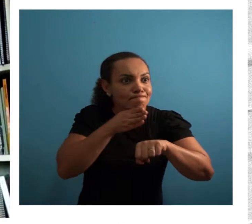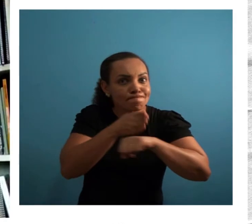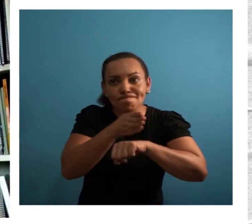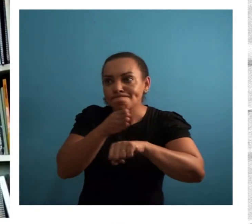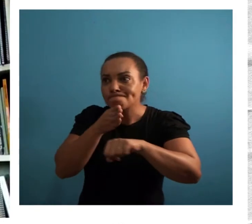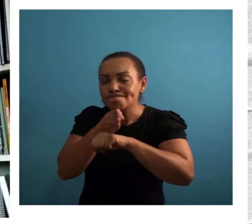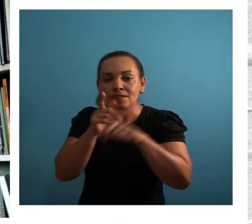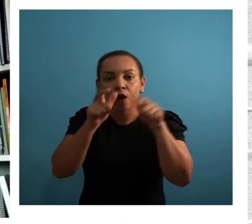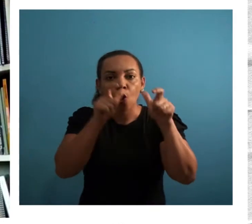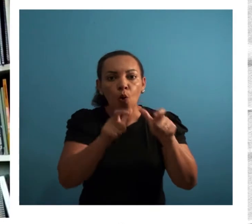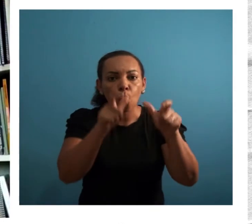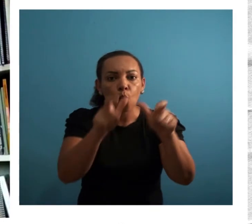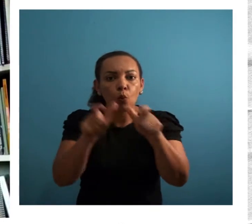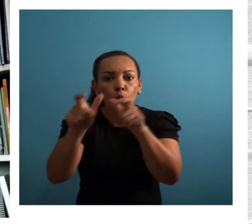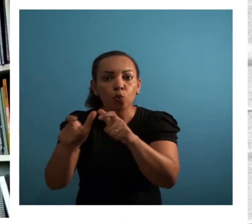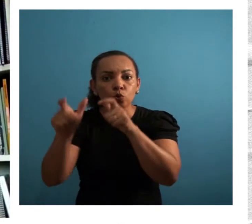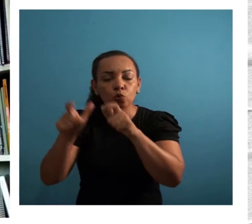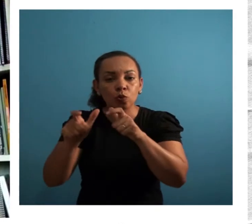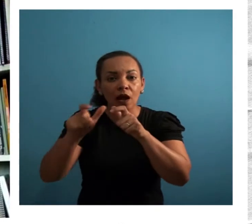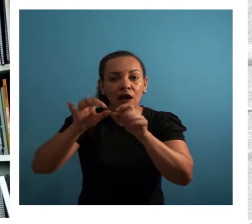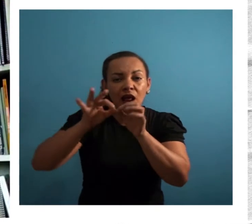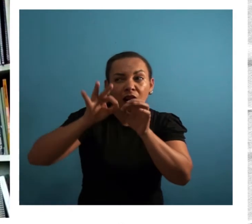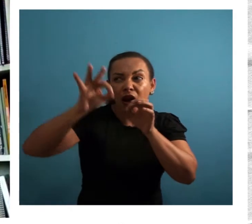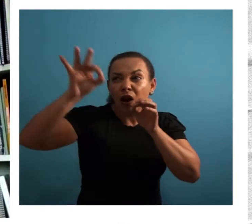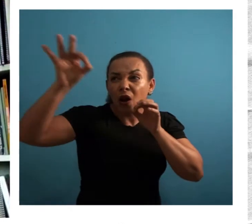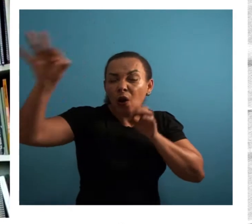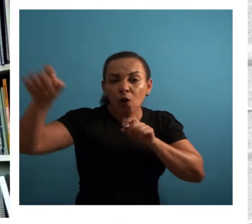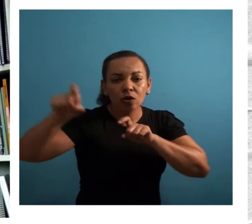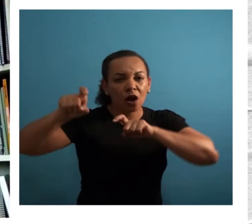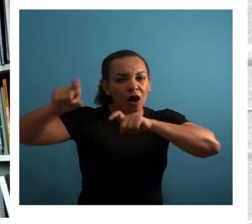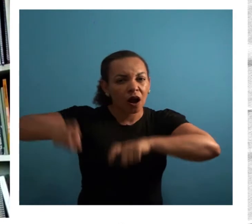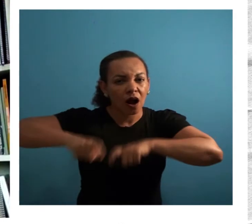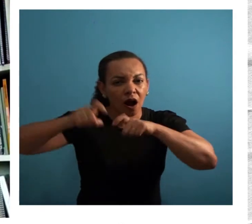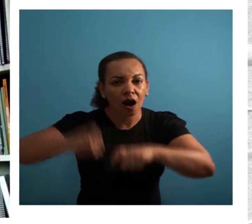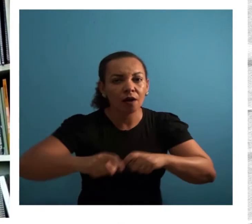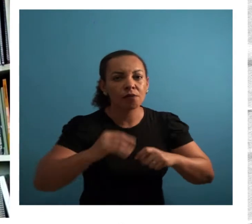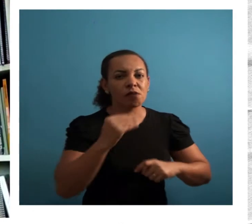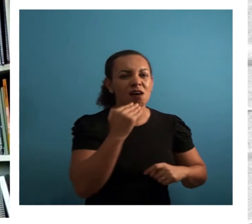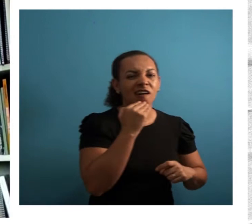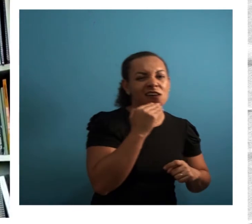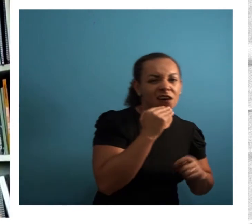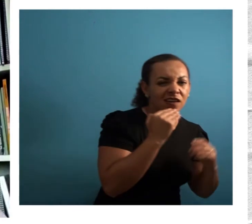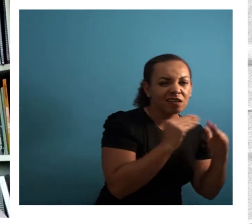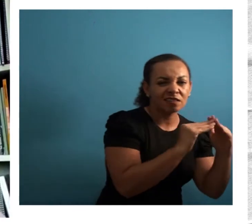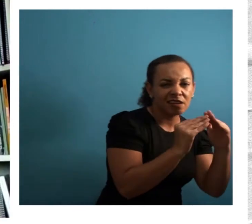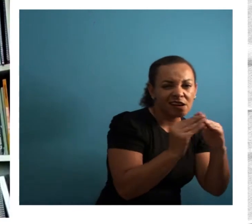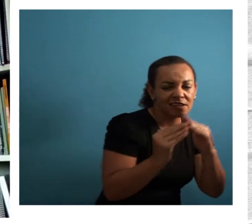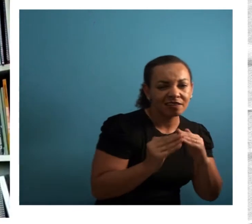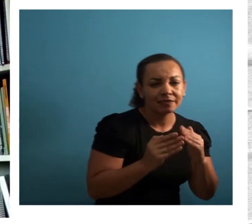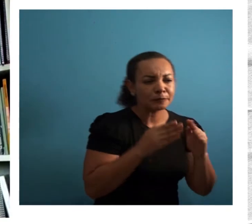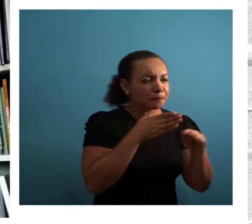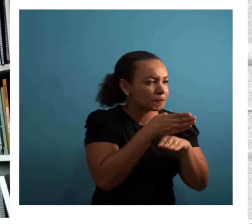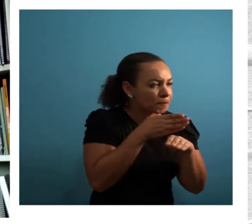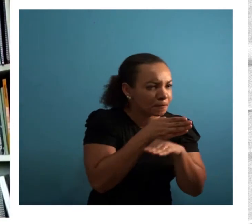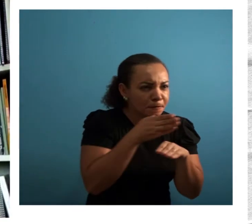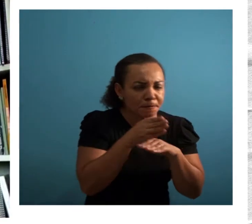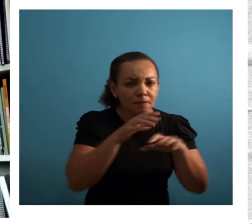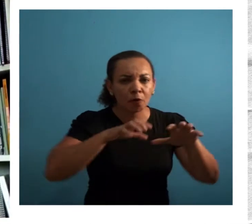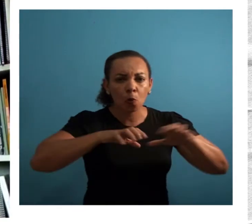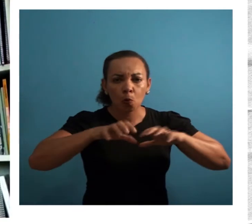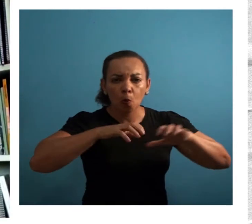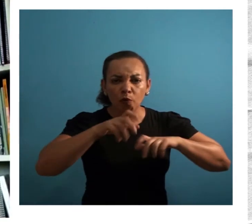mais isolados da sociedade seja nos campos seja nas periferias da cidade os movimentos populares